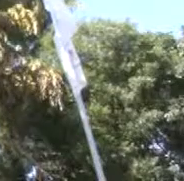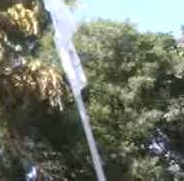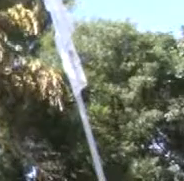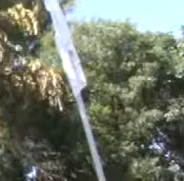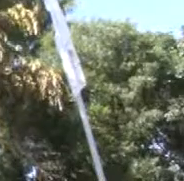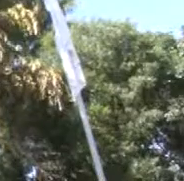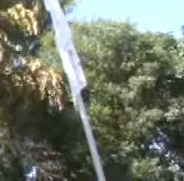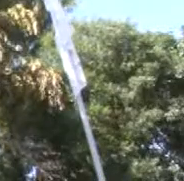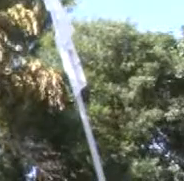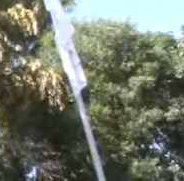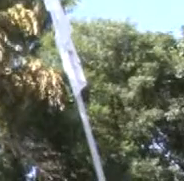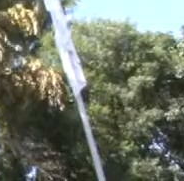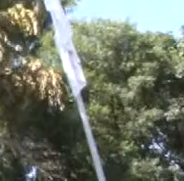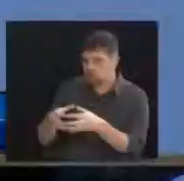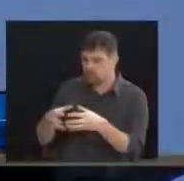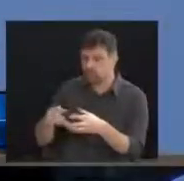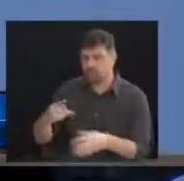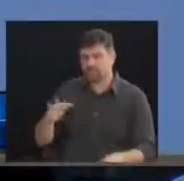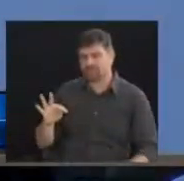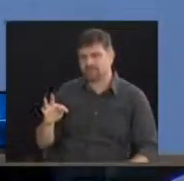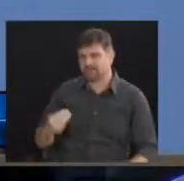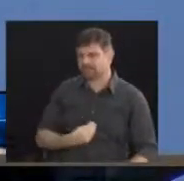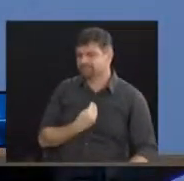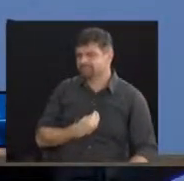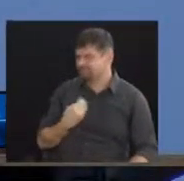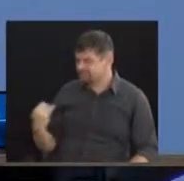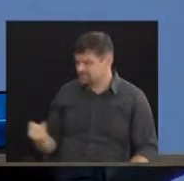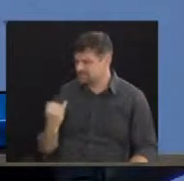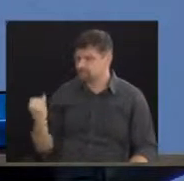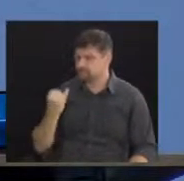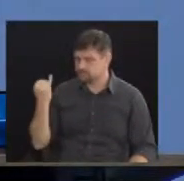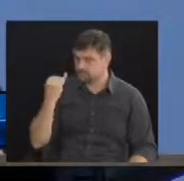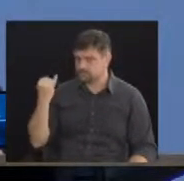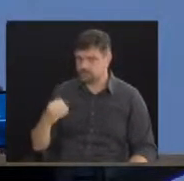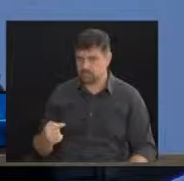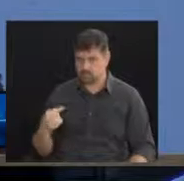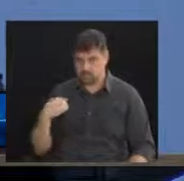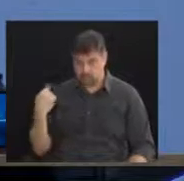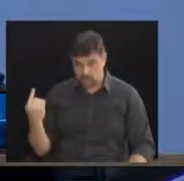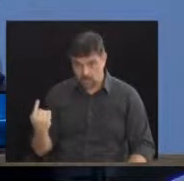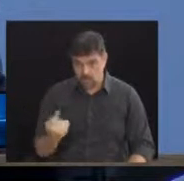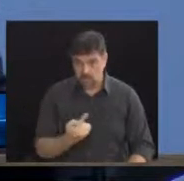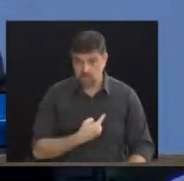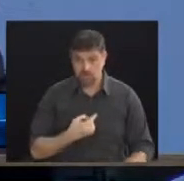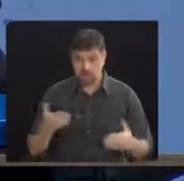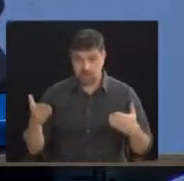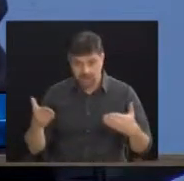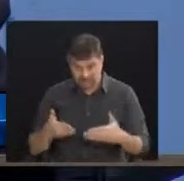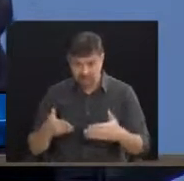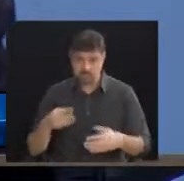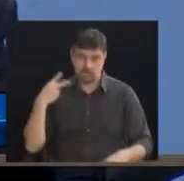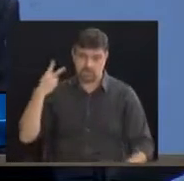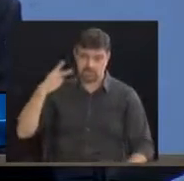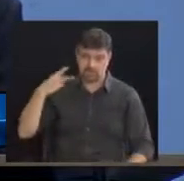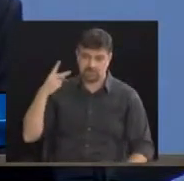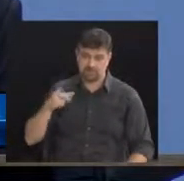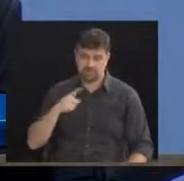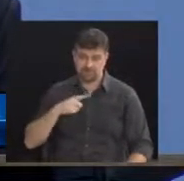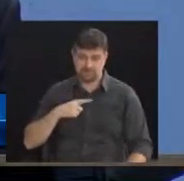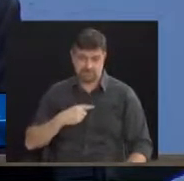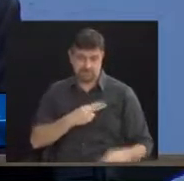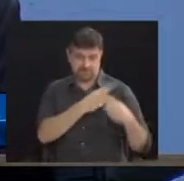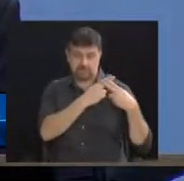fiscalizar as ações do Executivo. Que agora resta o quê? Resta a nós. A importância do Legislativo que tem nas